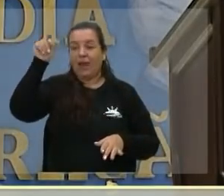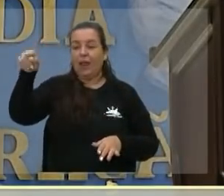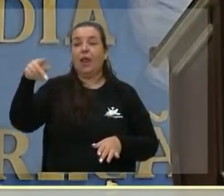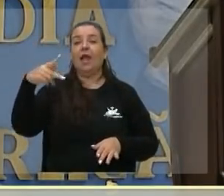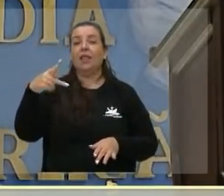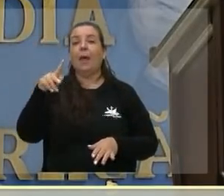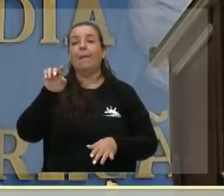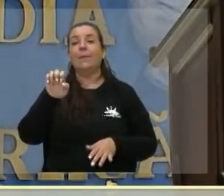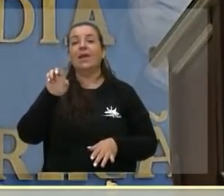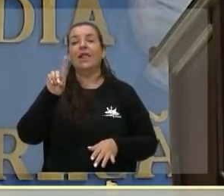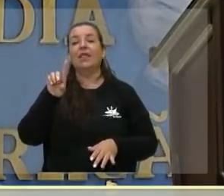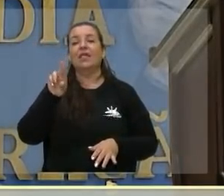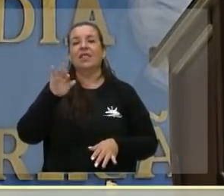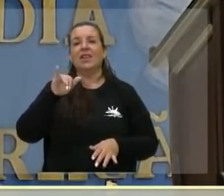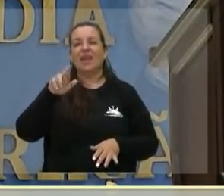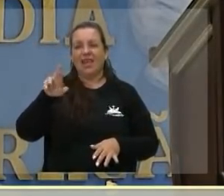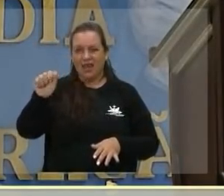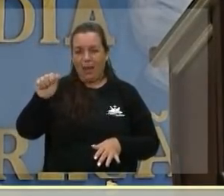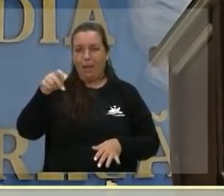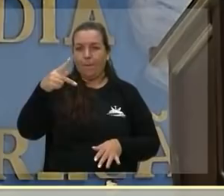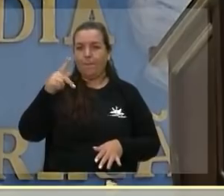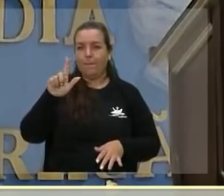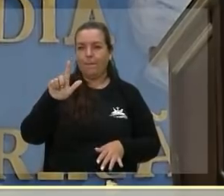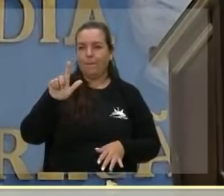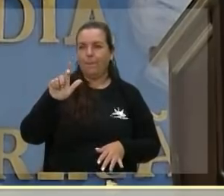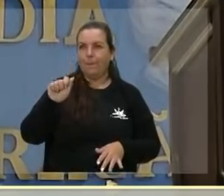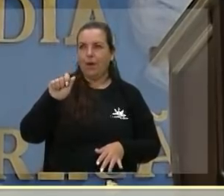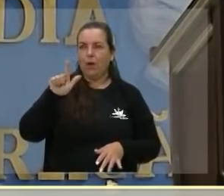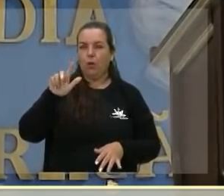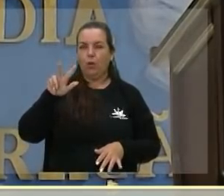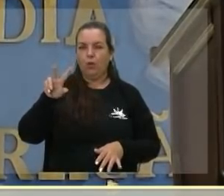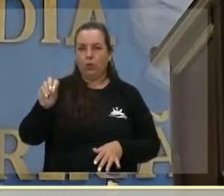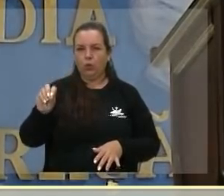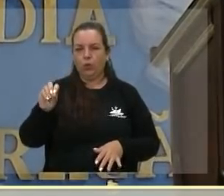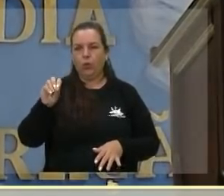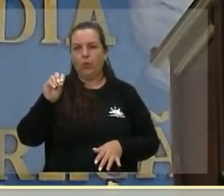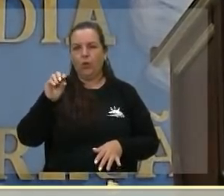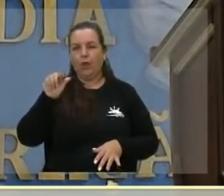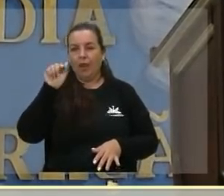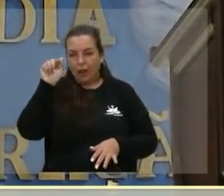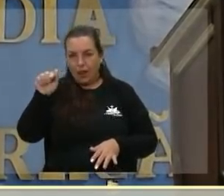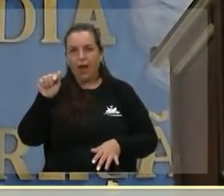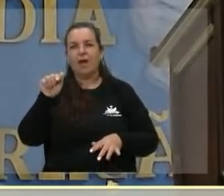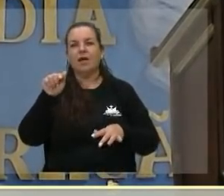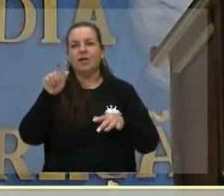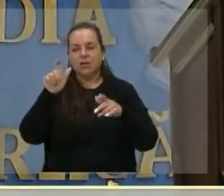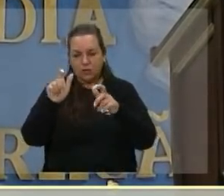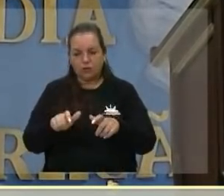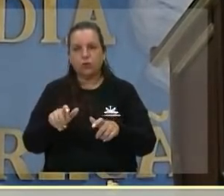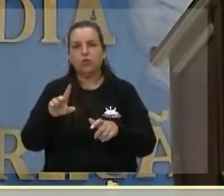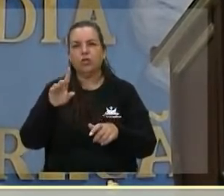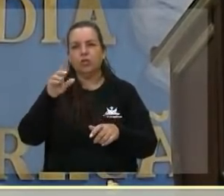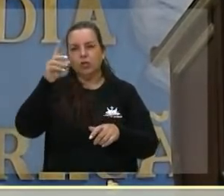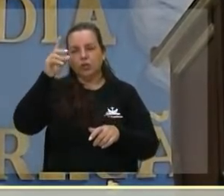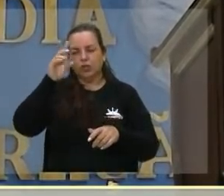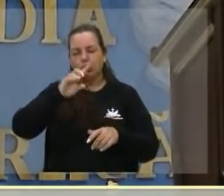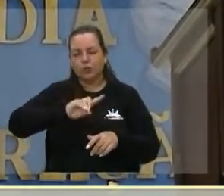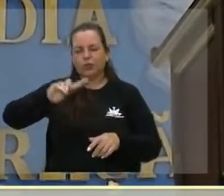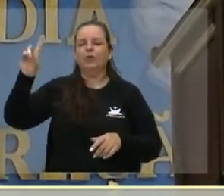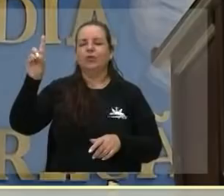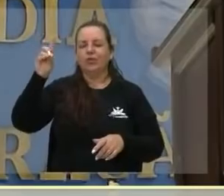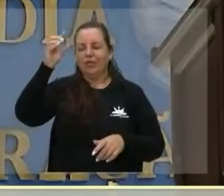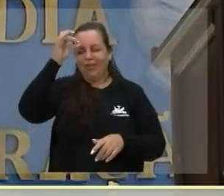leminski há muitos anos atrás naquela pedreira do dia de pentecoste